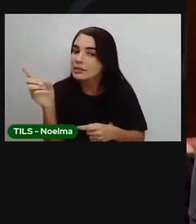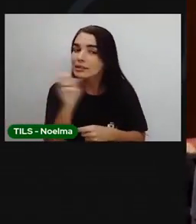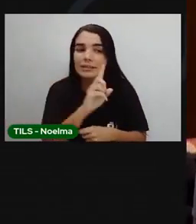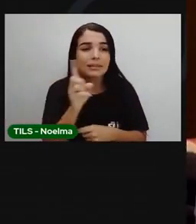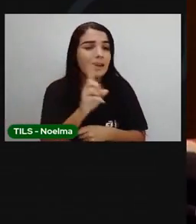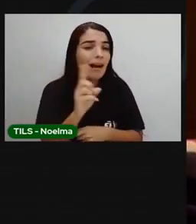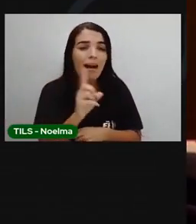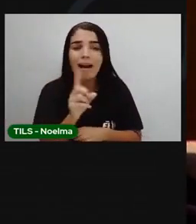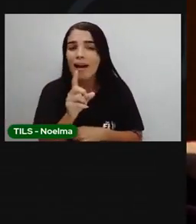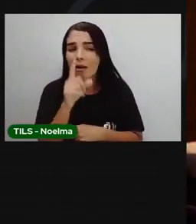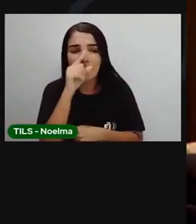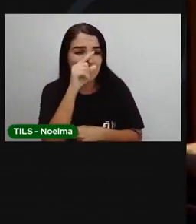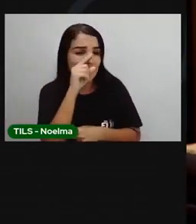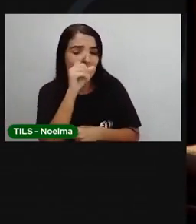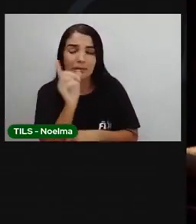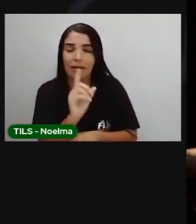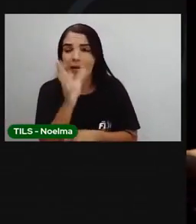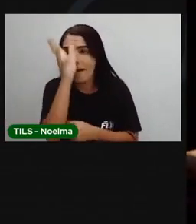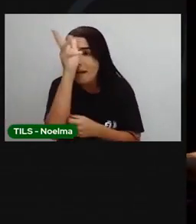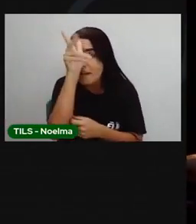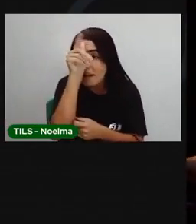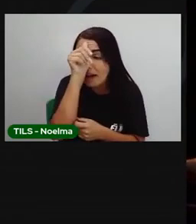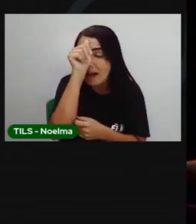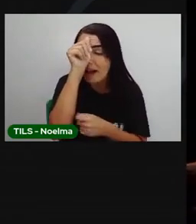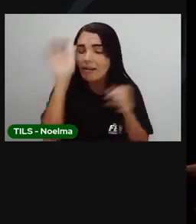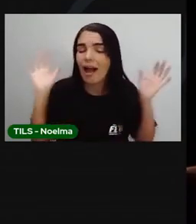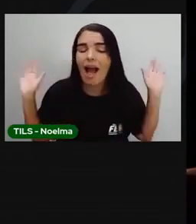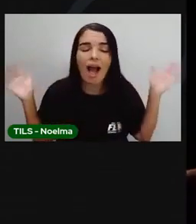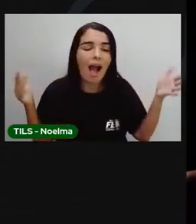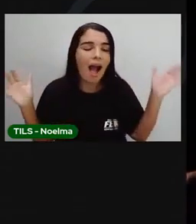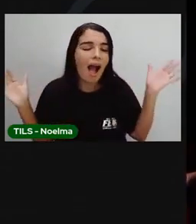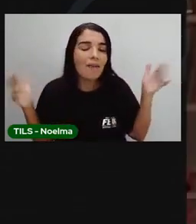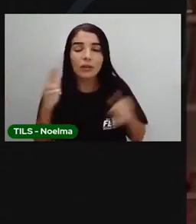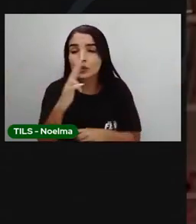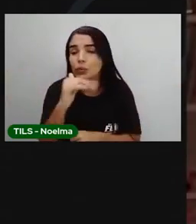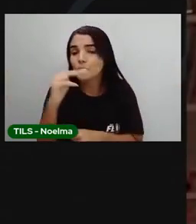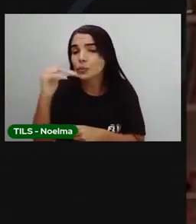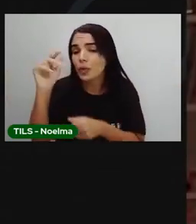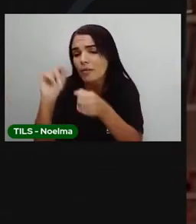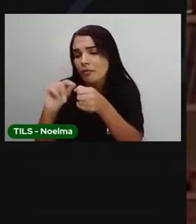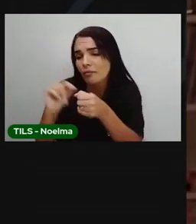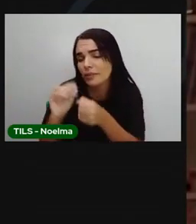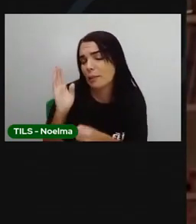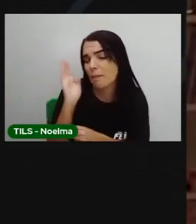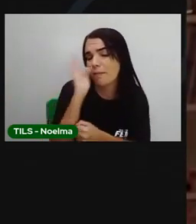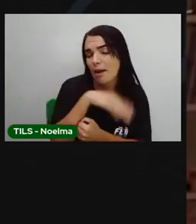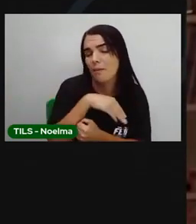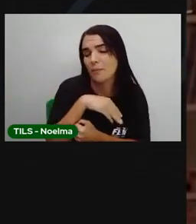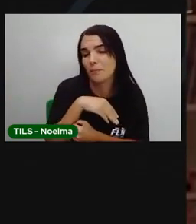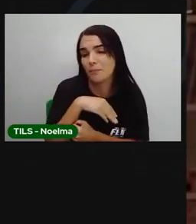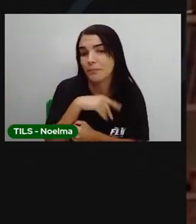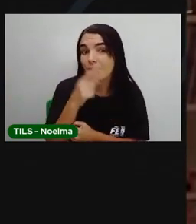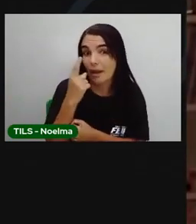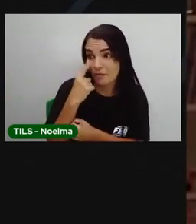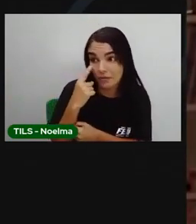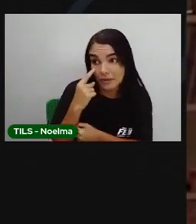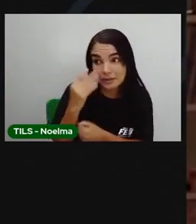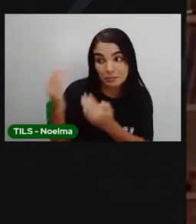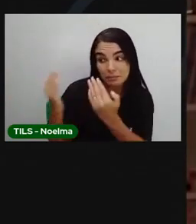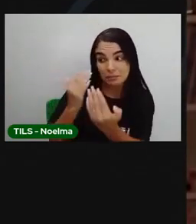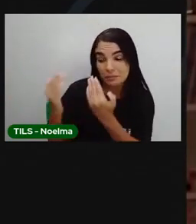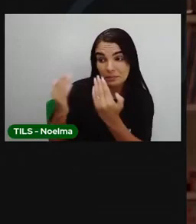filhinho é o galo, uma ave que nunca nos fez mal nenhum. As aparências enganam.